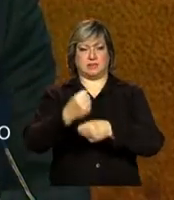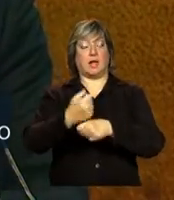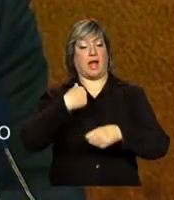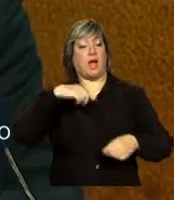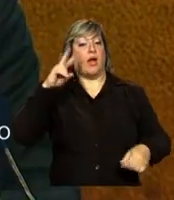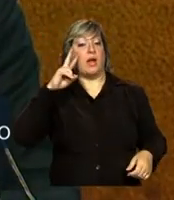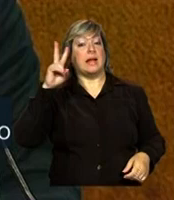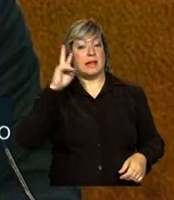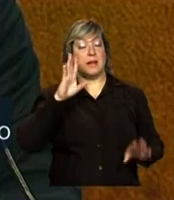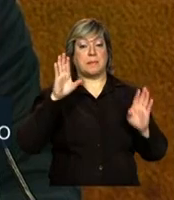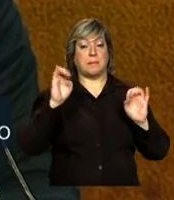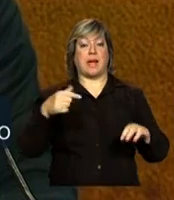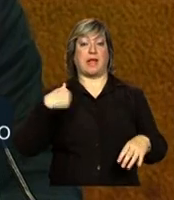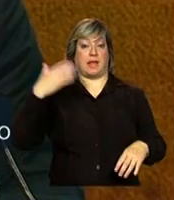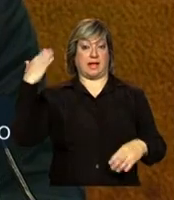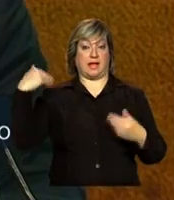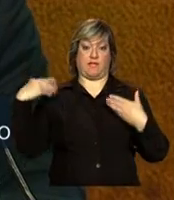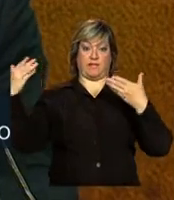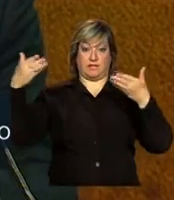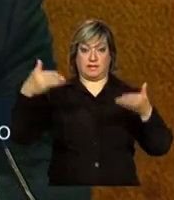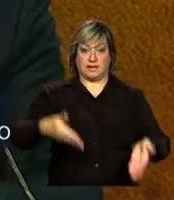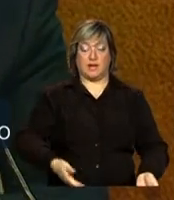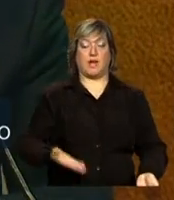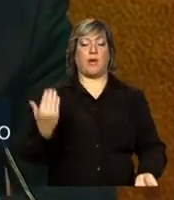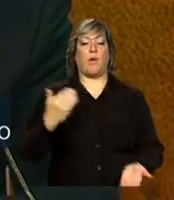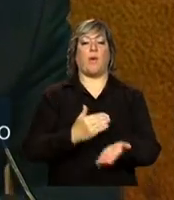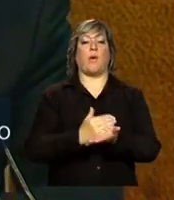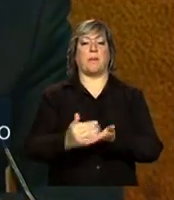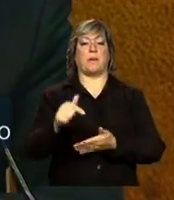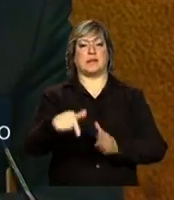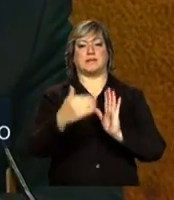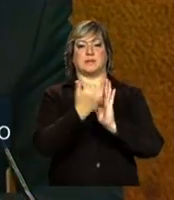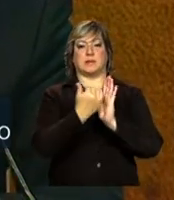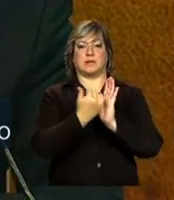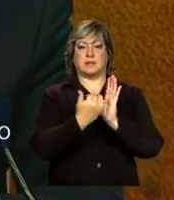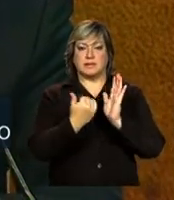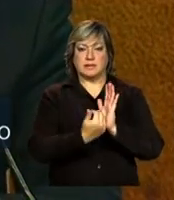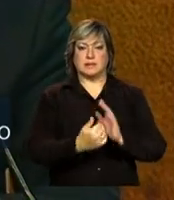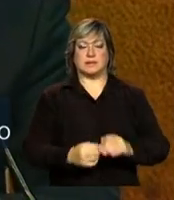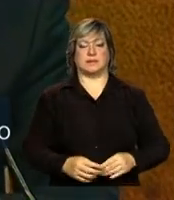que eu vim quando estava sendo iniciado este programa e